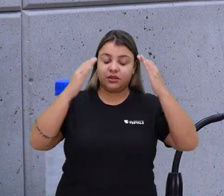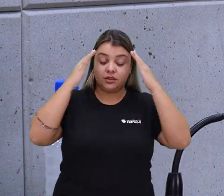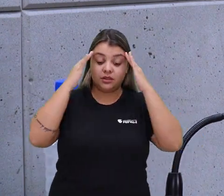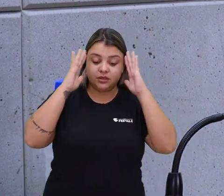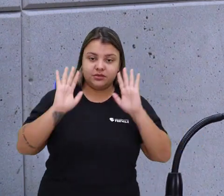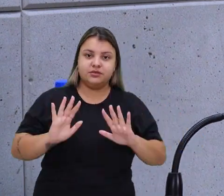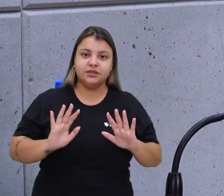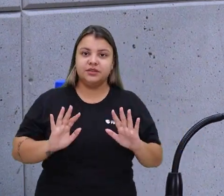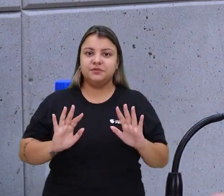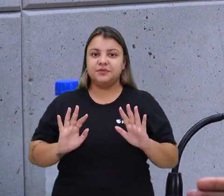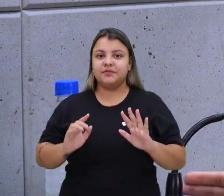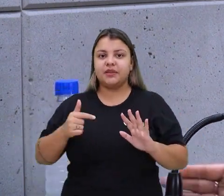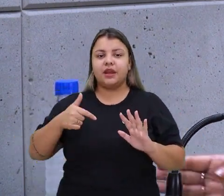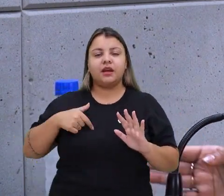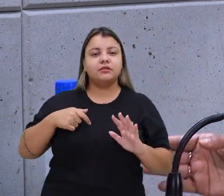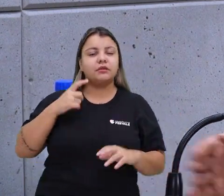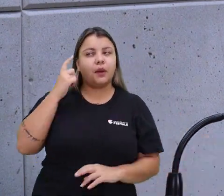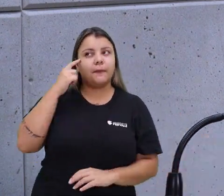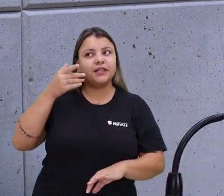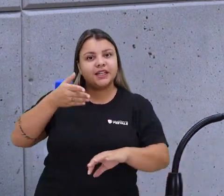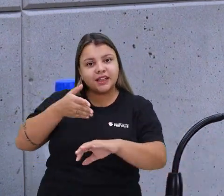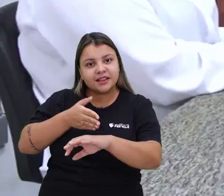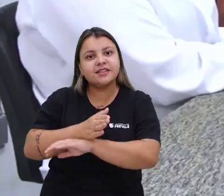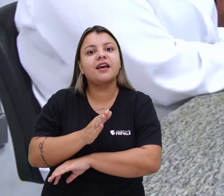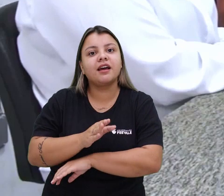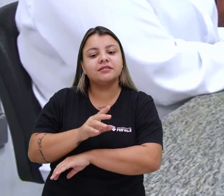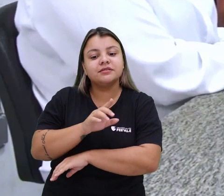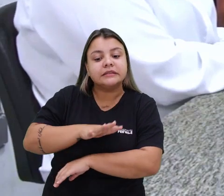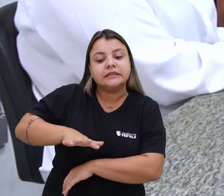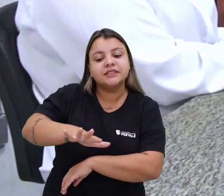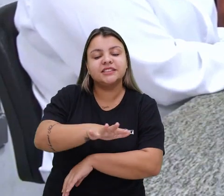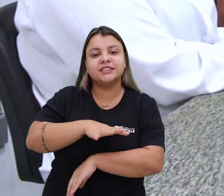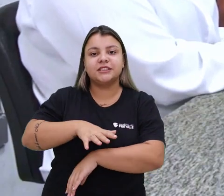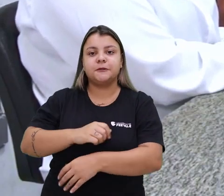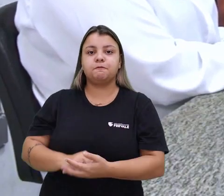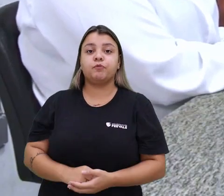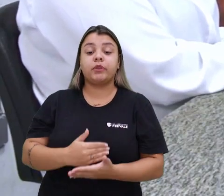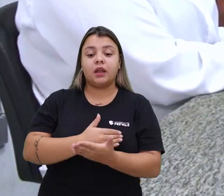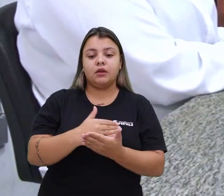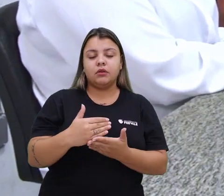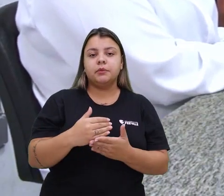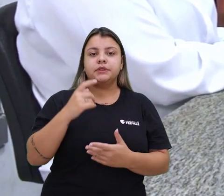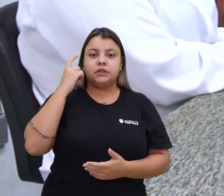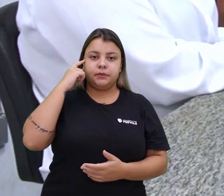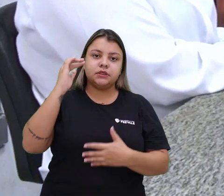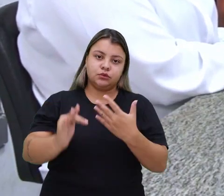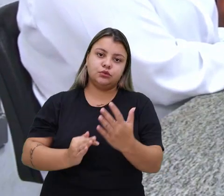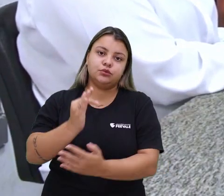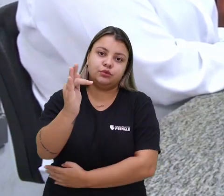eu vou entrar nessa nessa cena né E daí aí que eu comecei a trilhar a questão da da docência